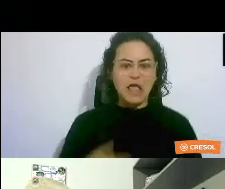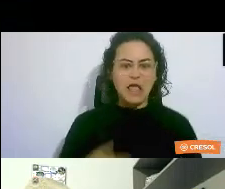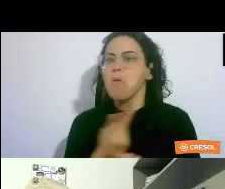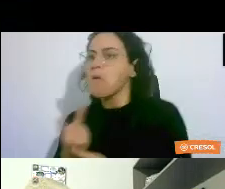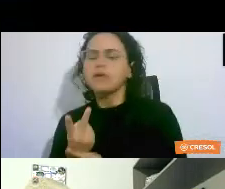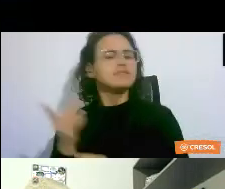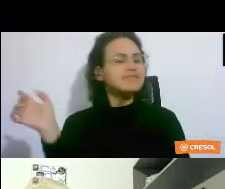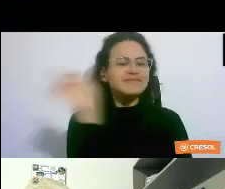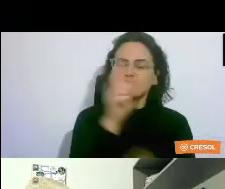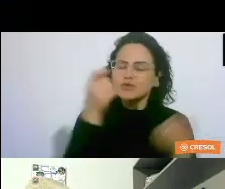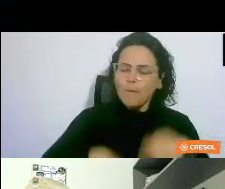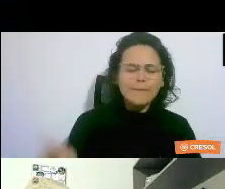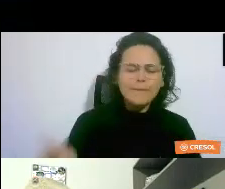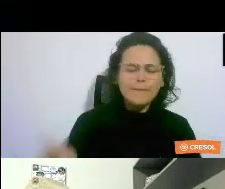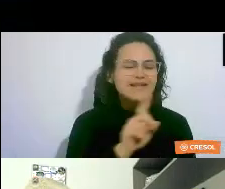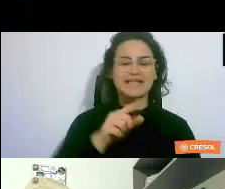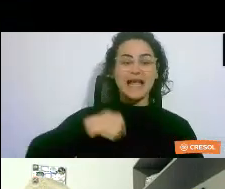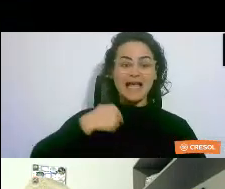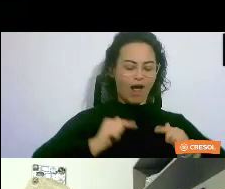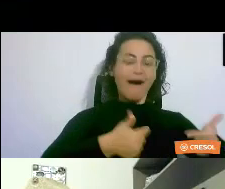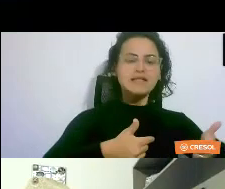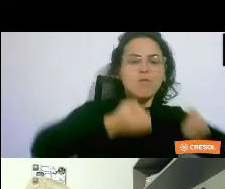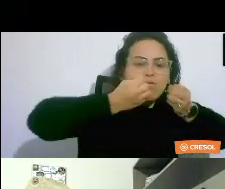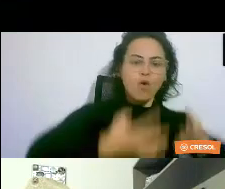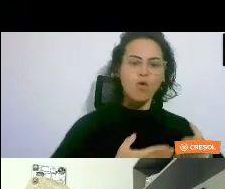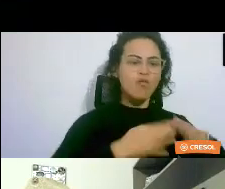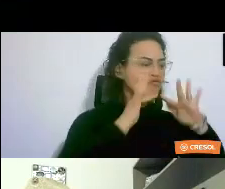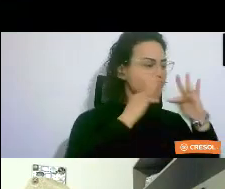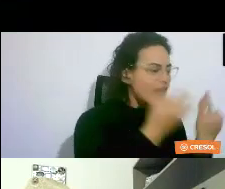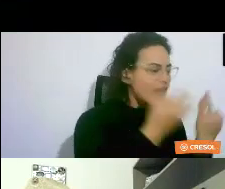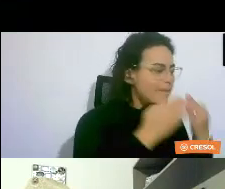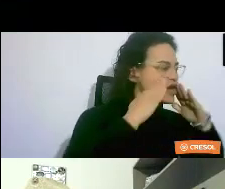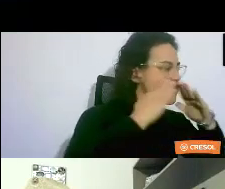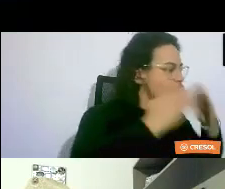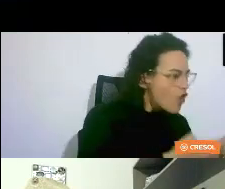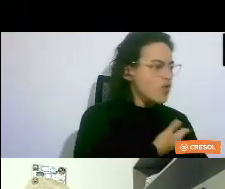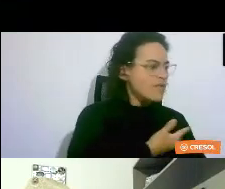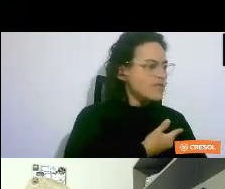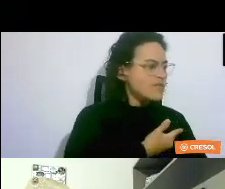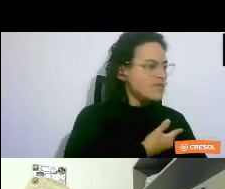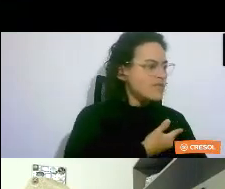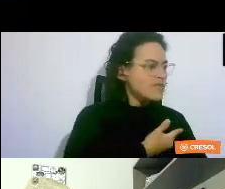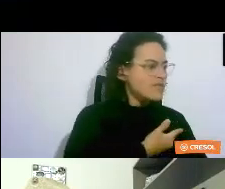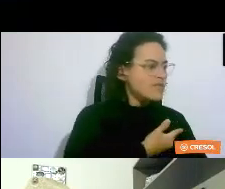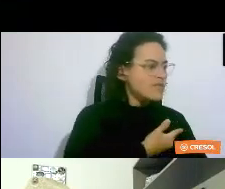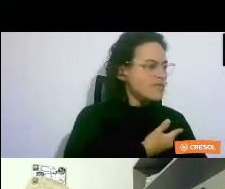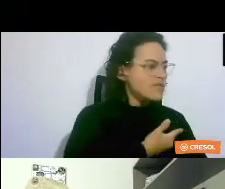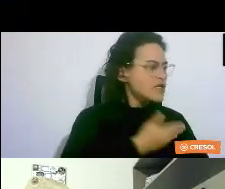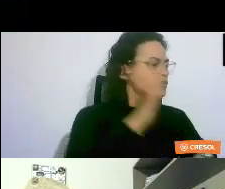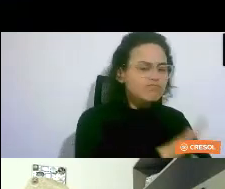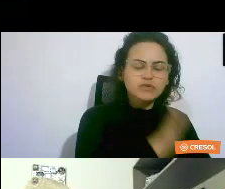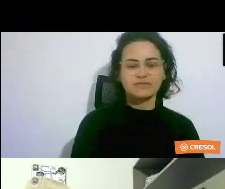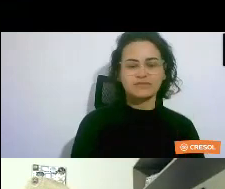a gente age dessa maneira, como é próprio do rotariano, como é próprio da família rotária. A